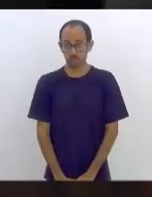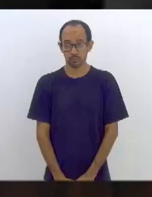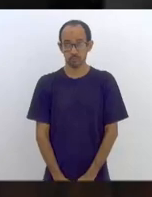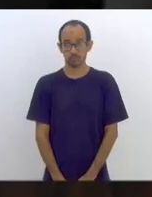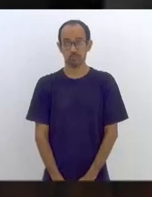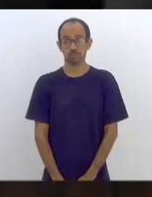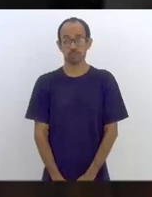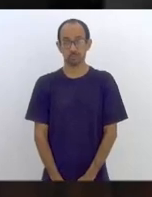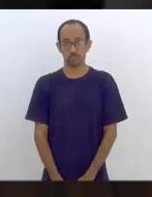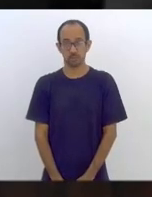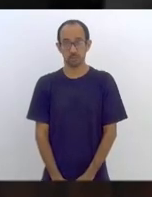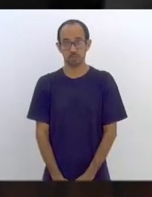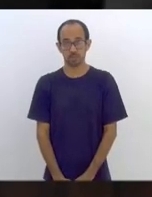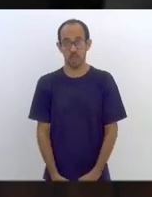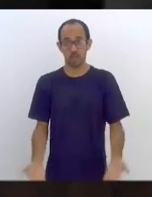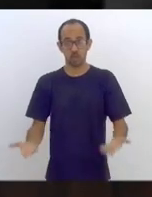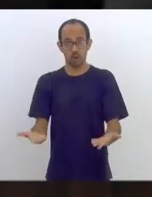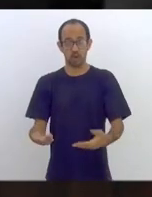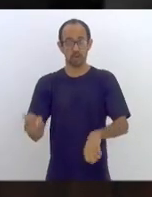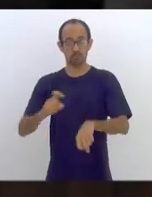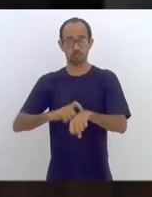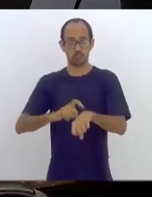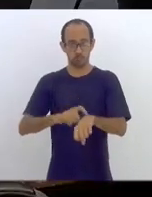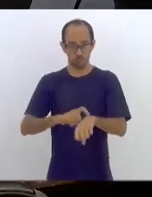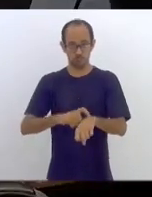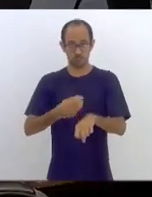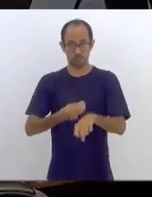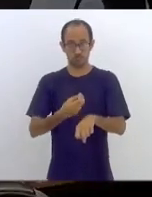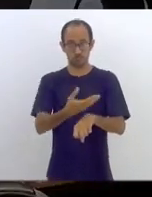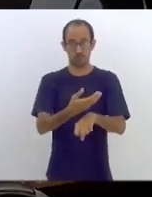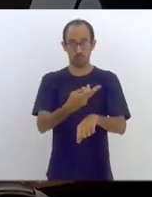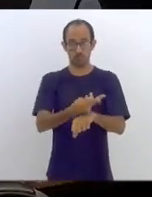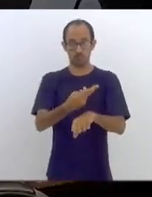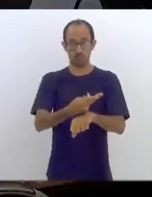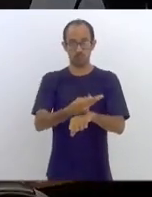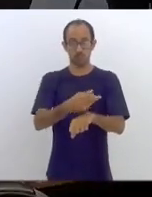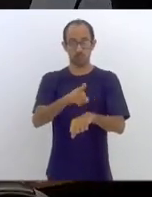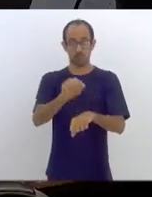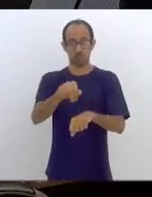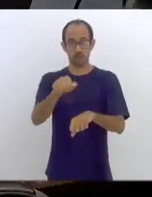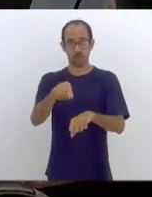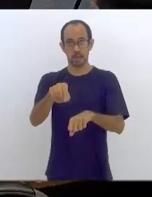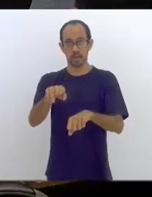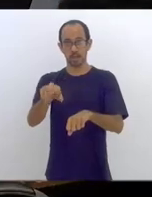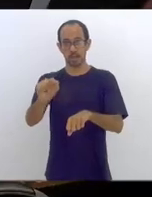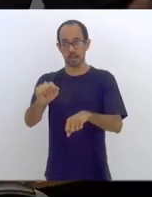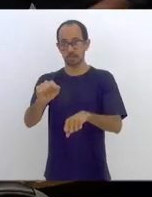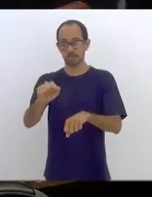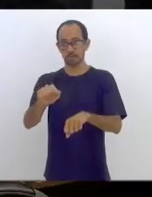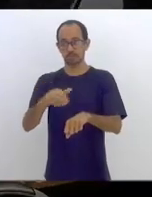Passaremos imediatamente para a entrega do prêmio Dandara dessa noite.